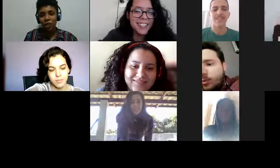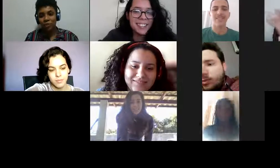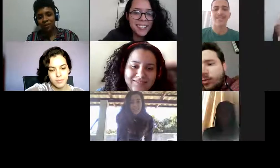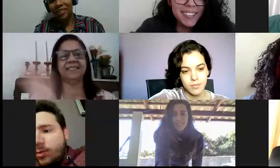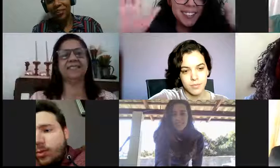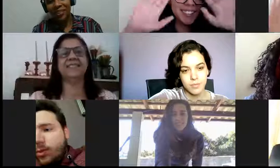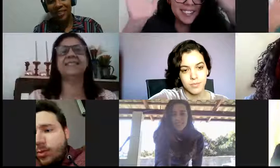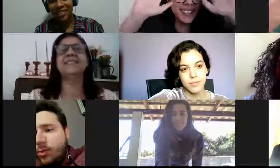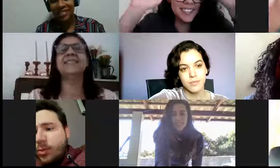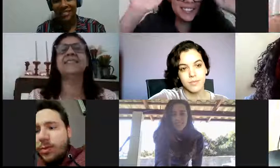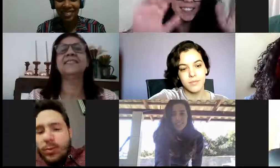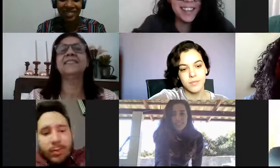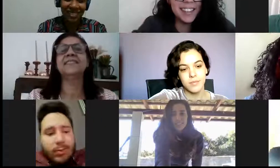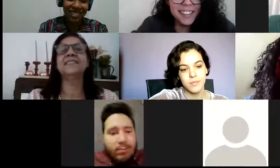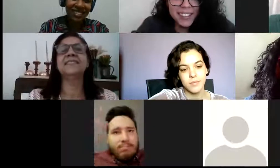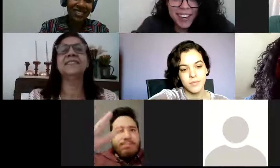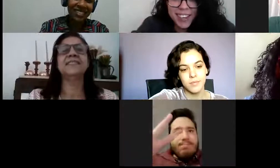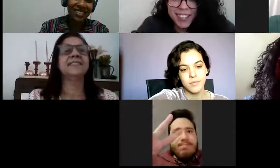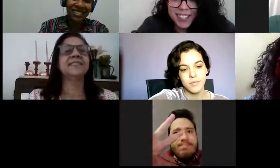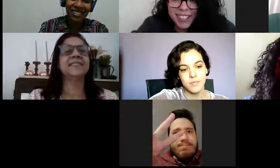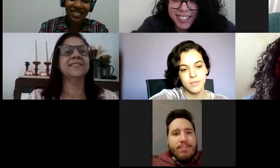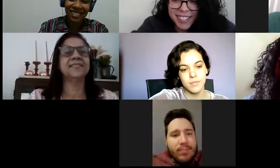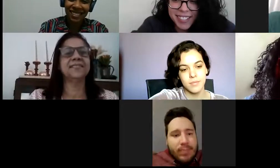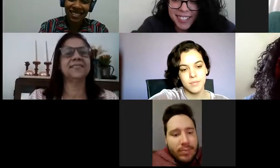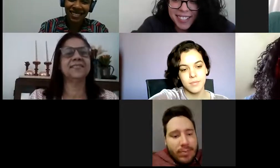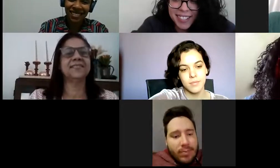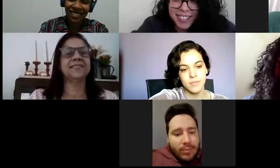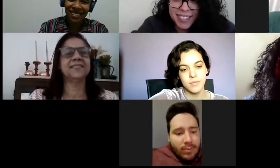cheiro se cuida Obrigada vem